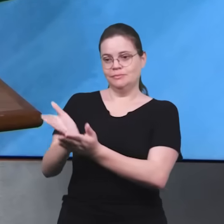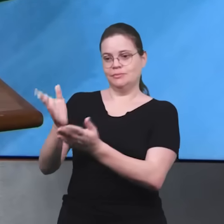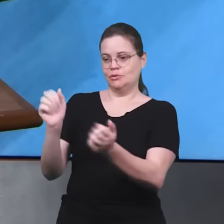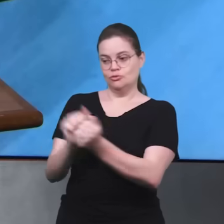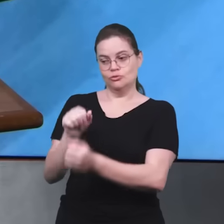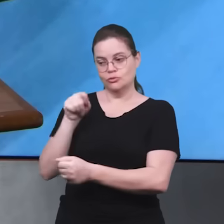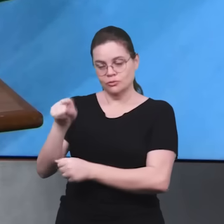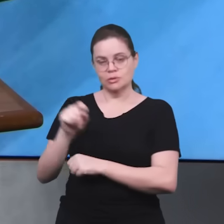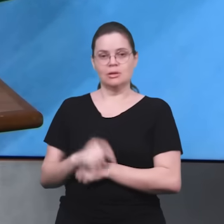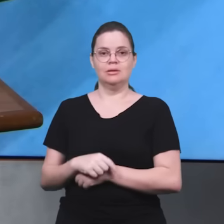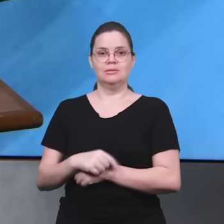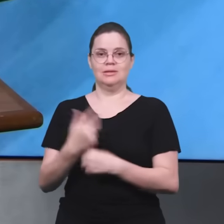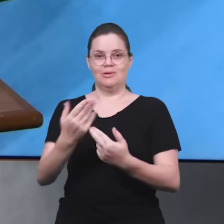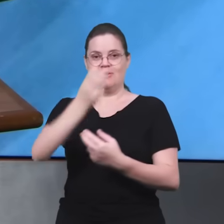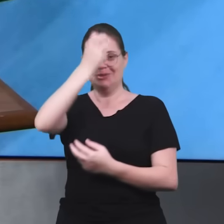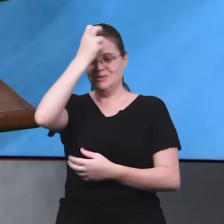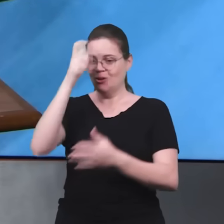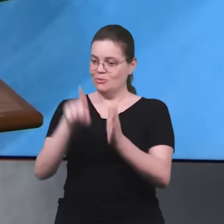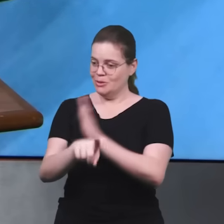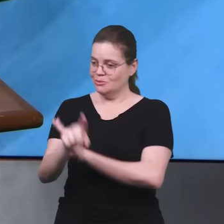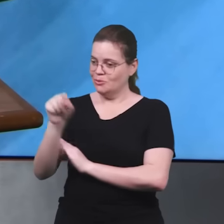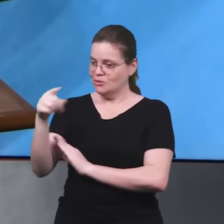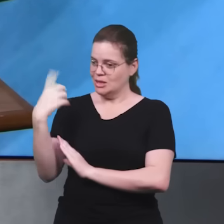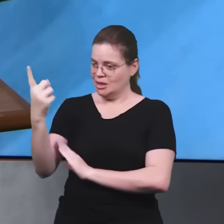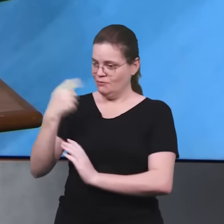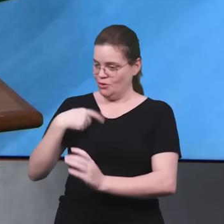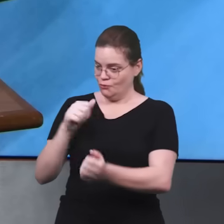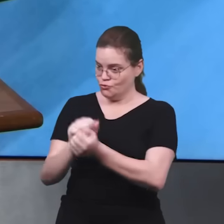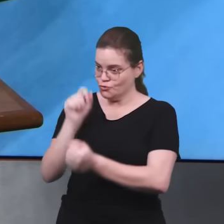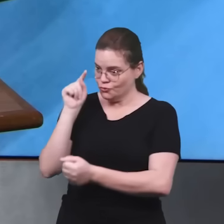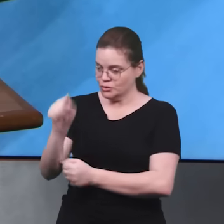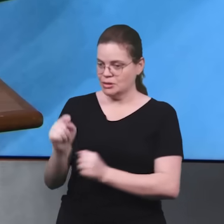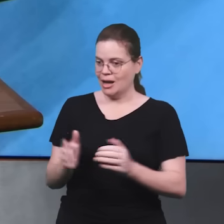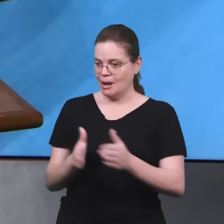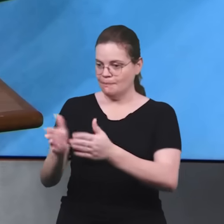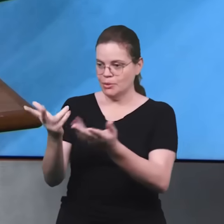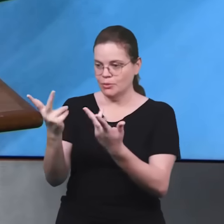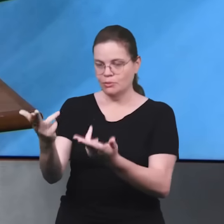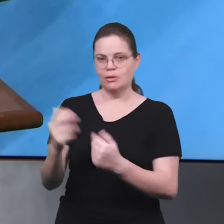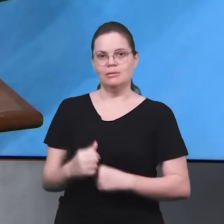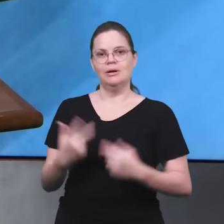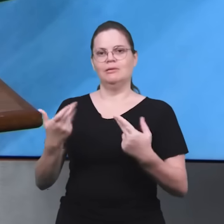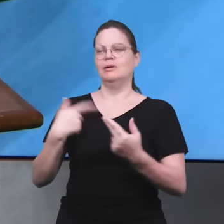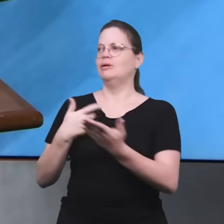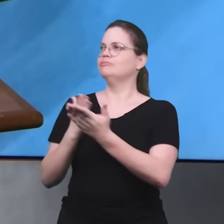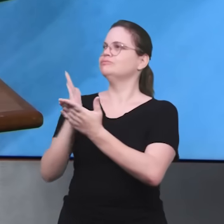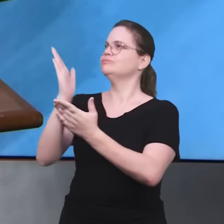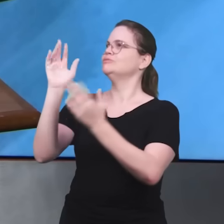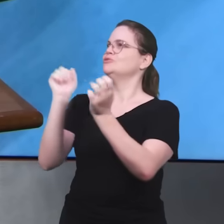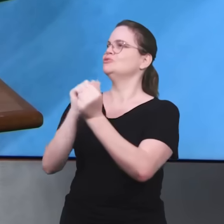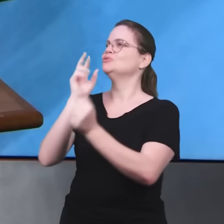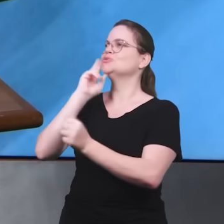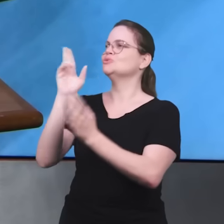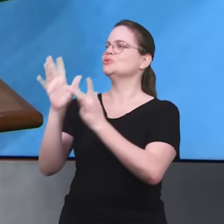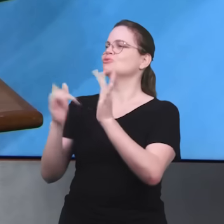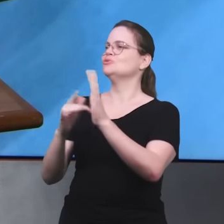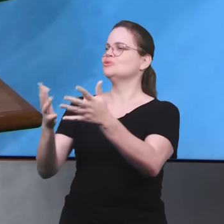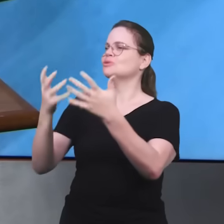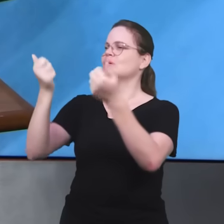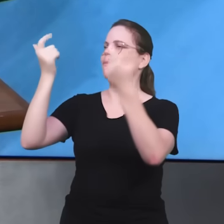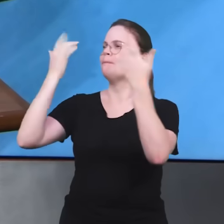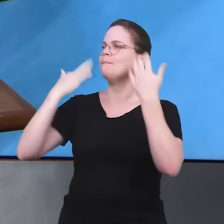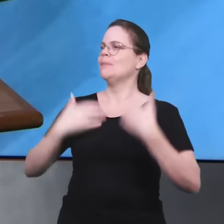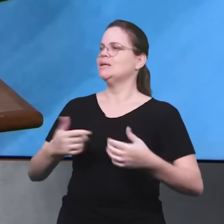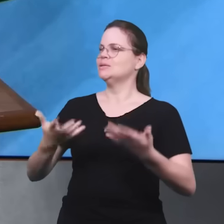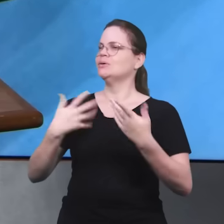estão seguindo. Ou seja, recebeu a bênção, recebeu a vida e agora ele quer transmitir aquilo para frente. Ou